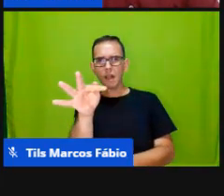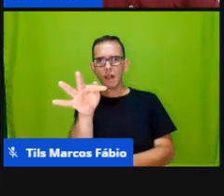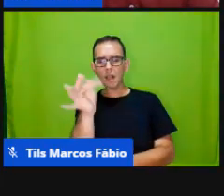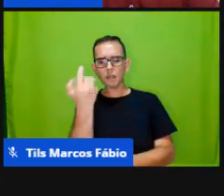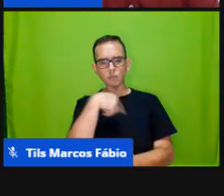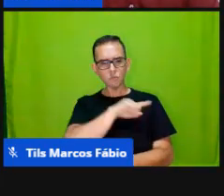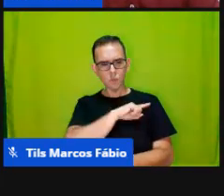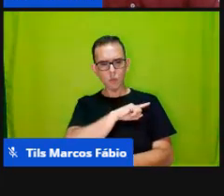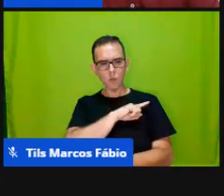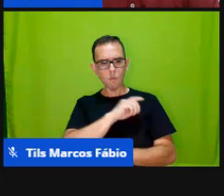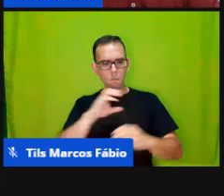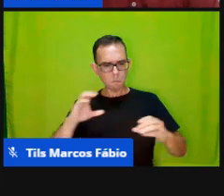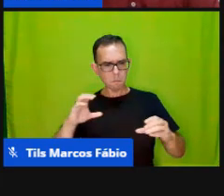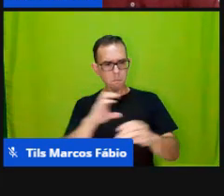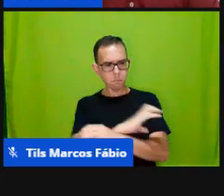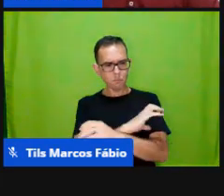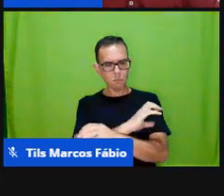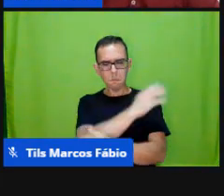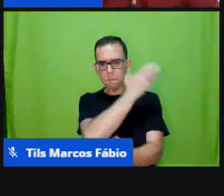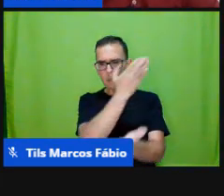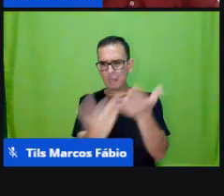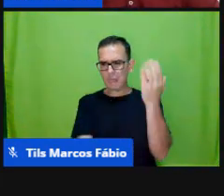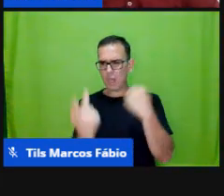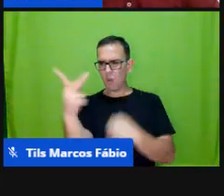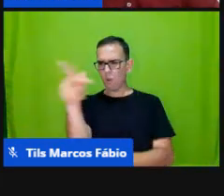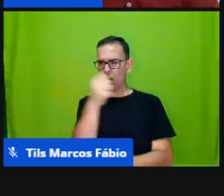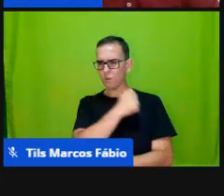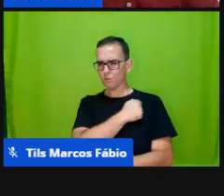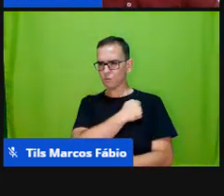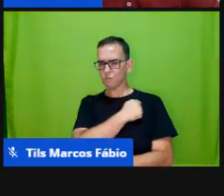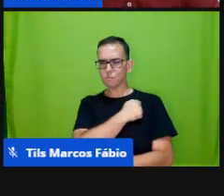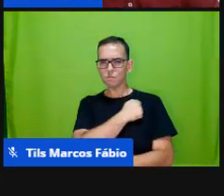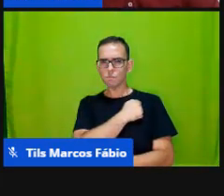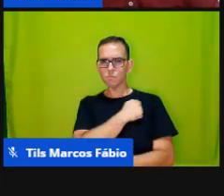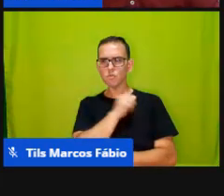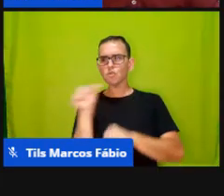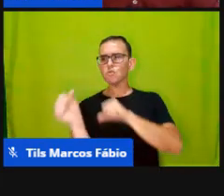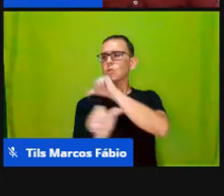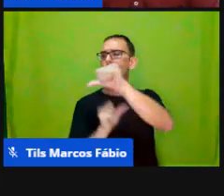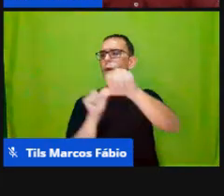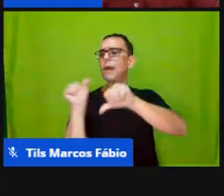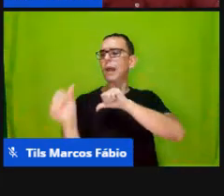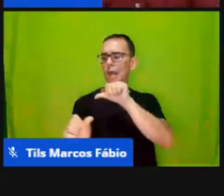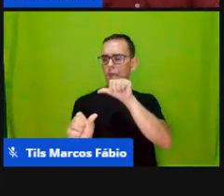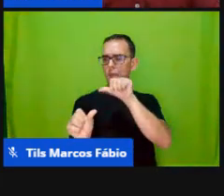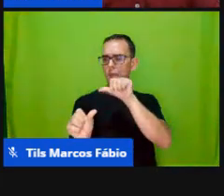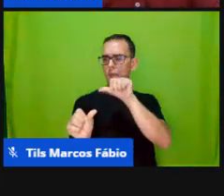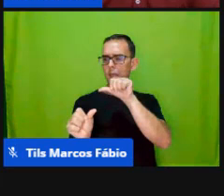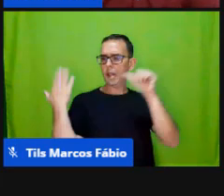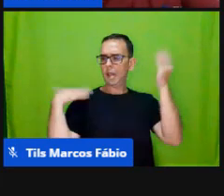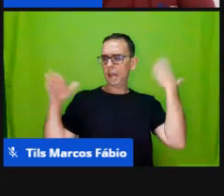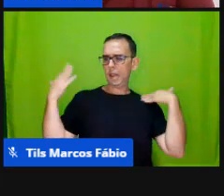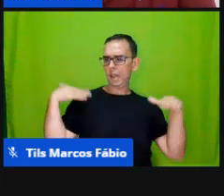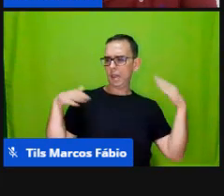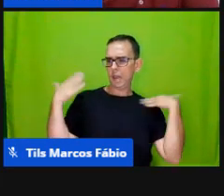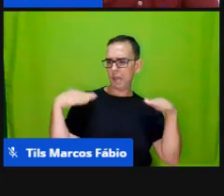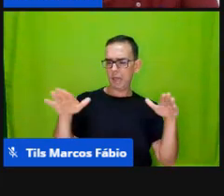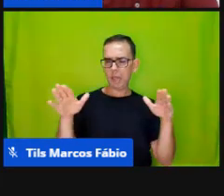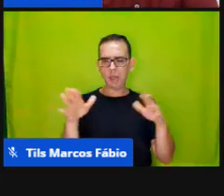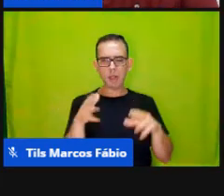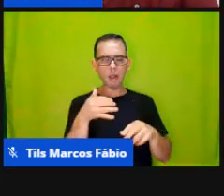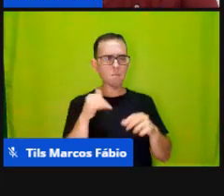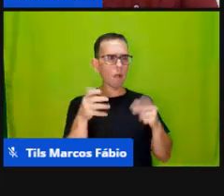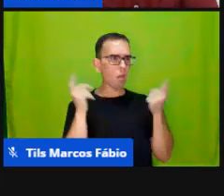prontos para perder esse aluno para outra forma de lazer? Então eu queria questionar